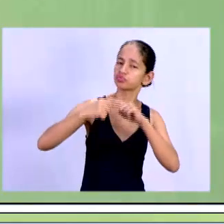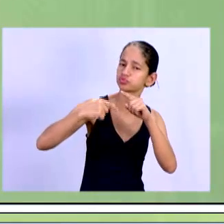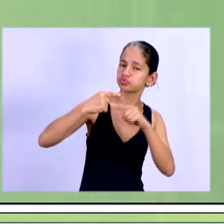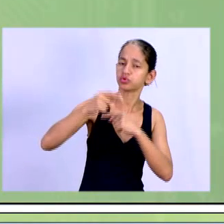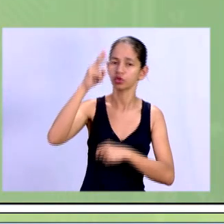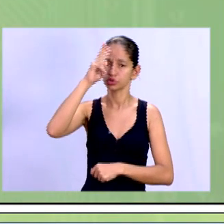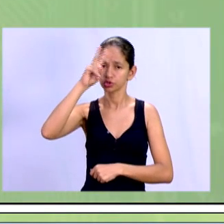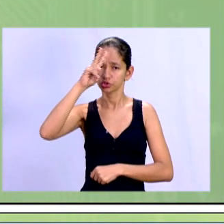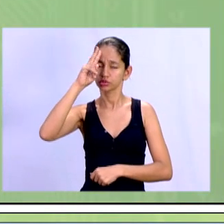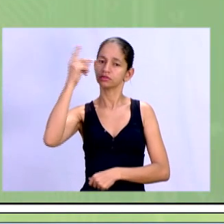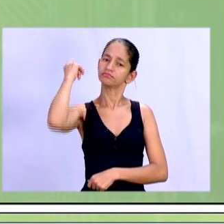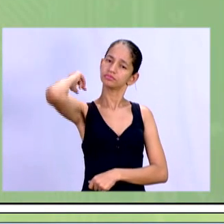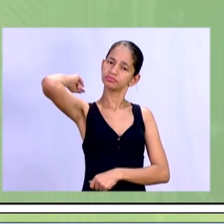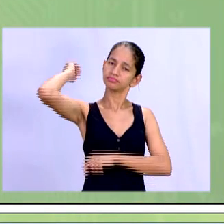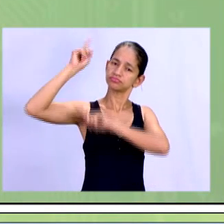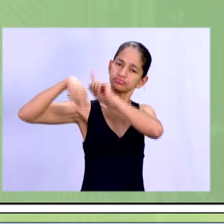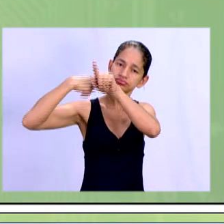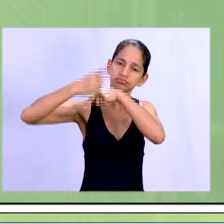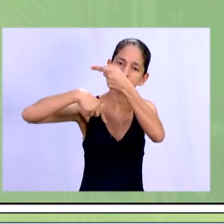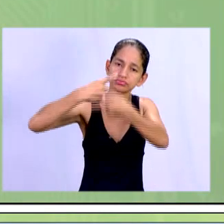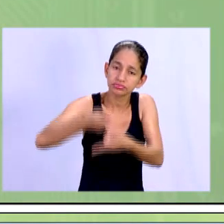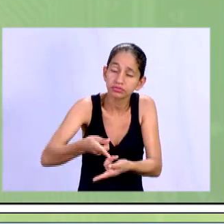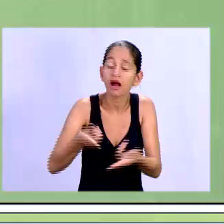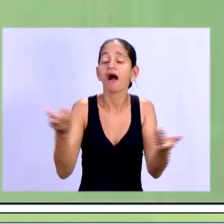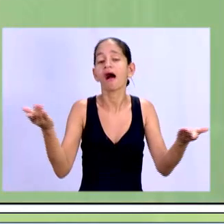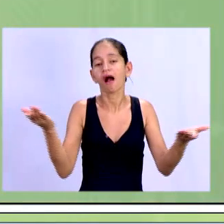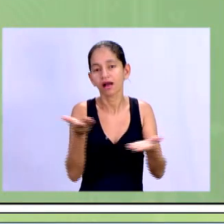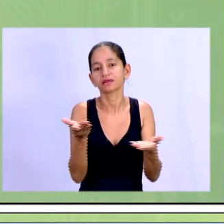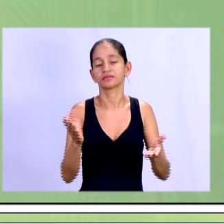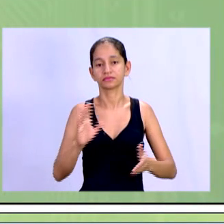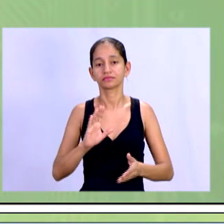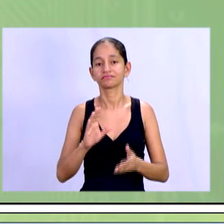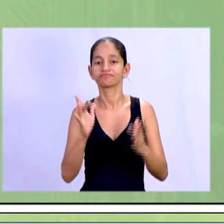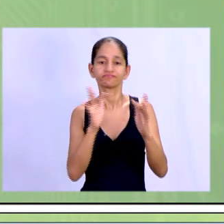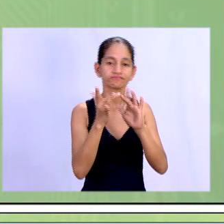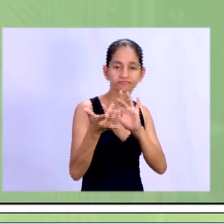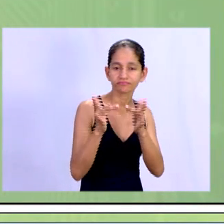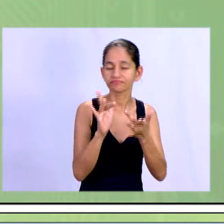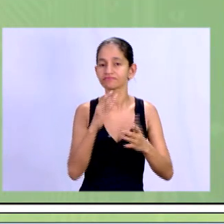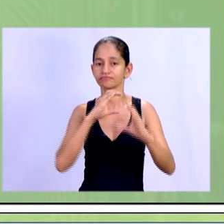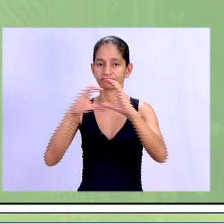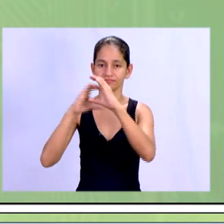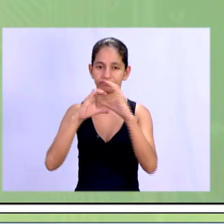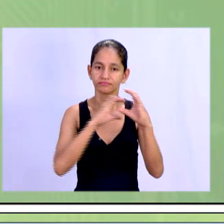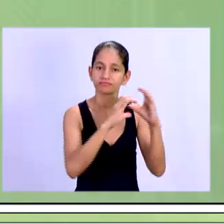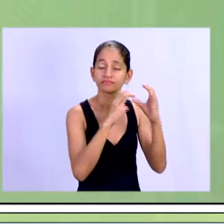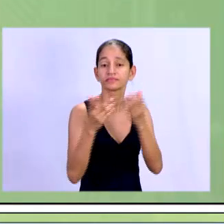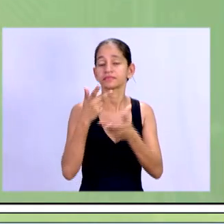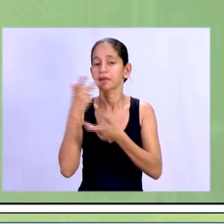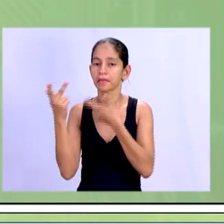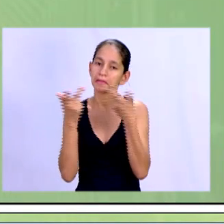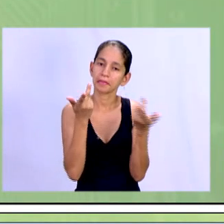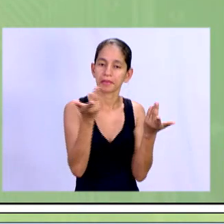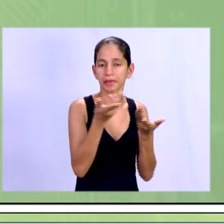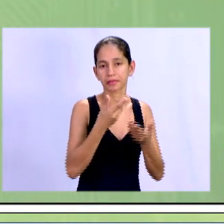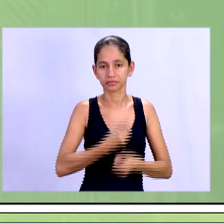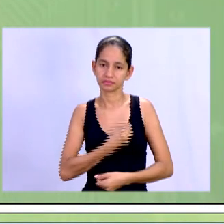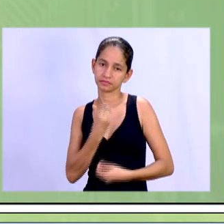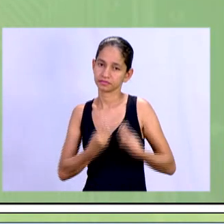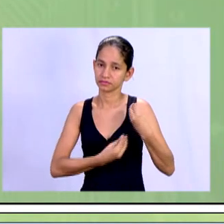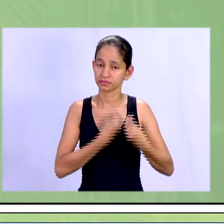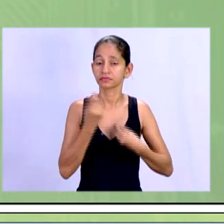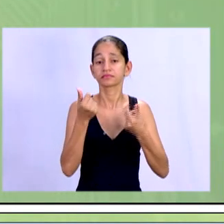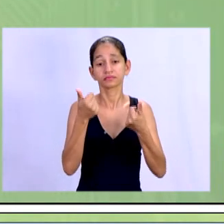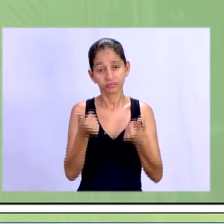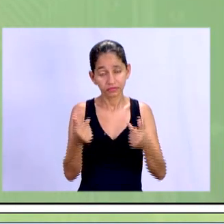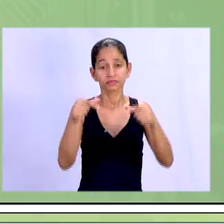história e que o agir comunicativamente, né, ao agir comunicativamente, ele descobre,